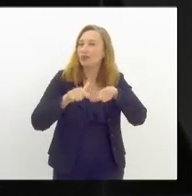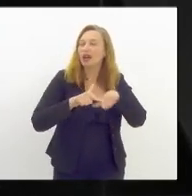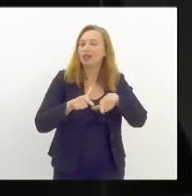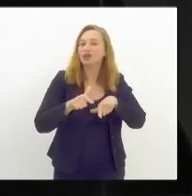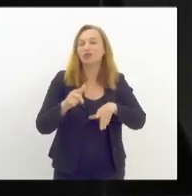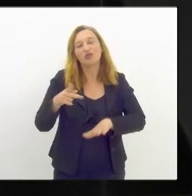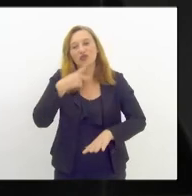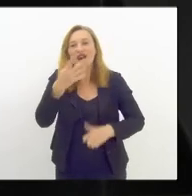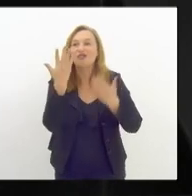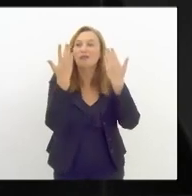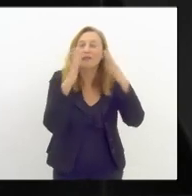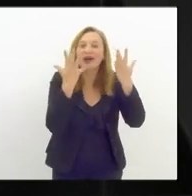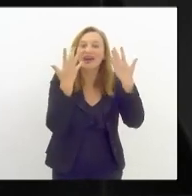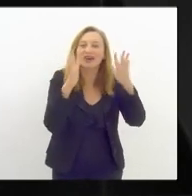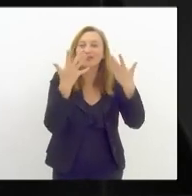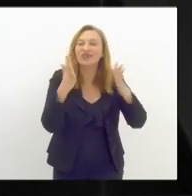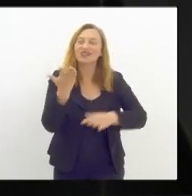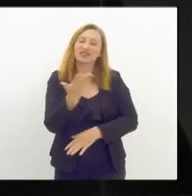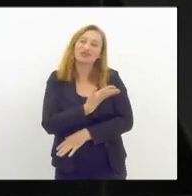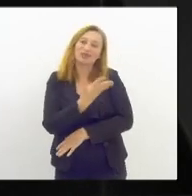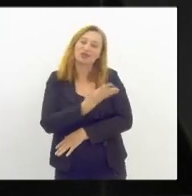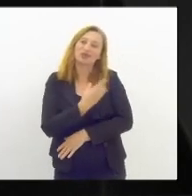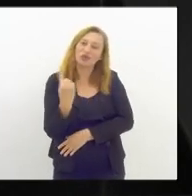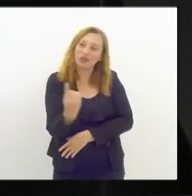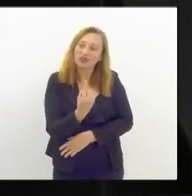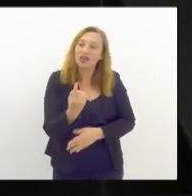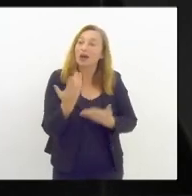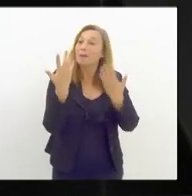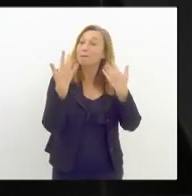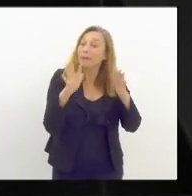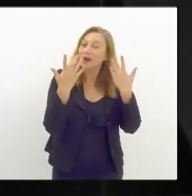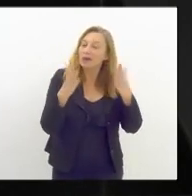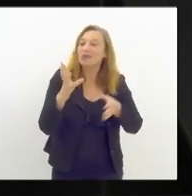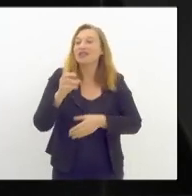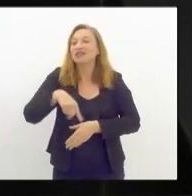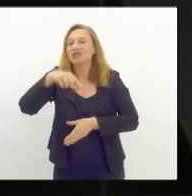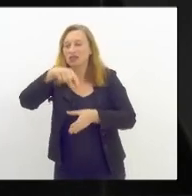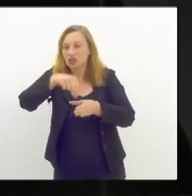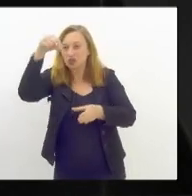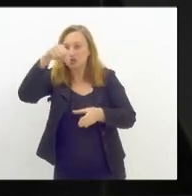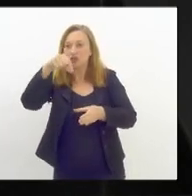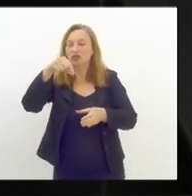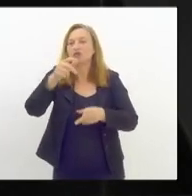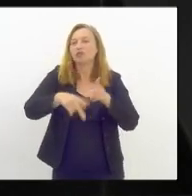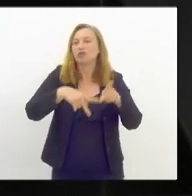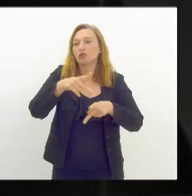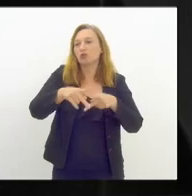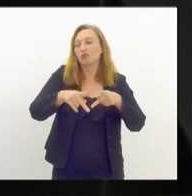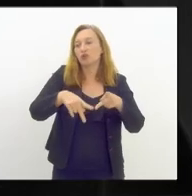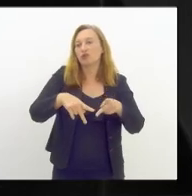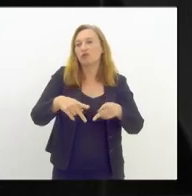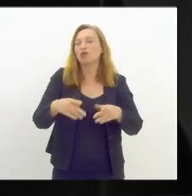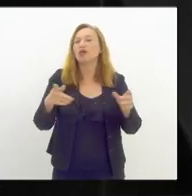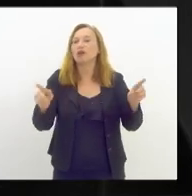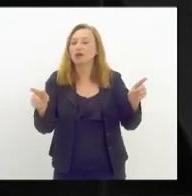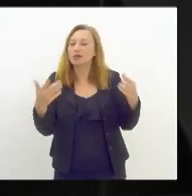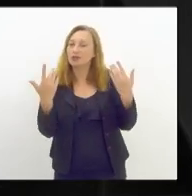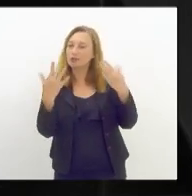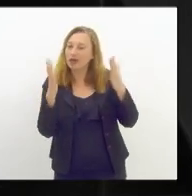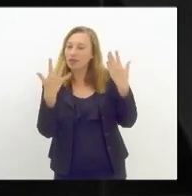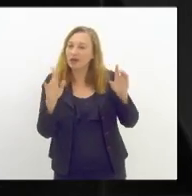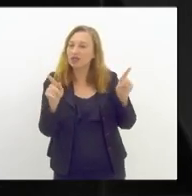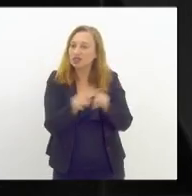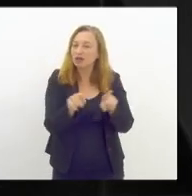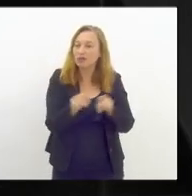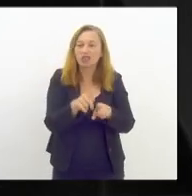como eu dizia Parabéns aos nossos colegas Parabéns aos que foram eleitos e parabéns também aos que não conseguiram chegar lá